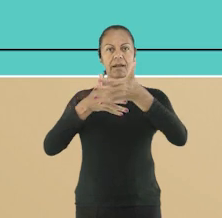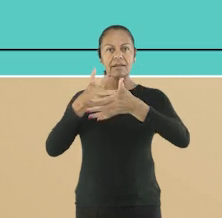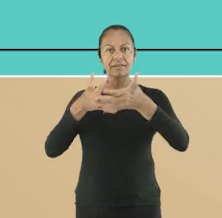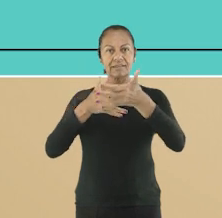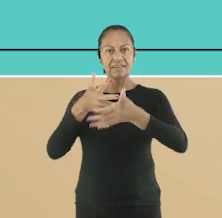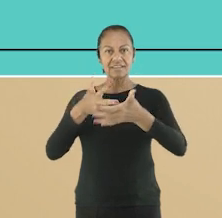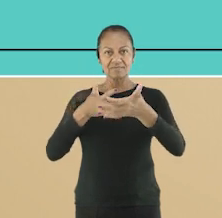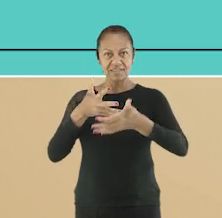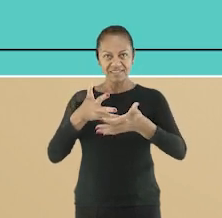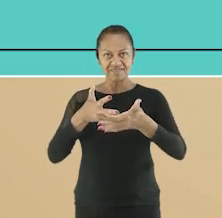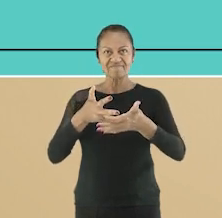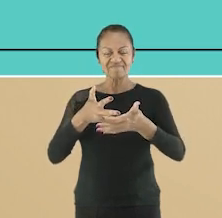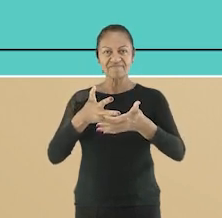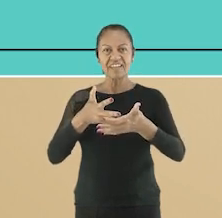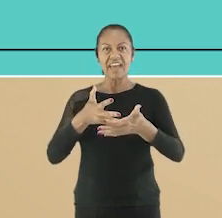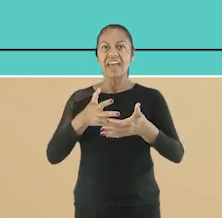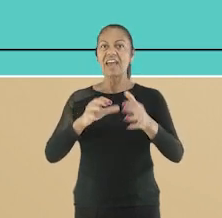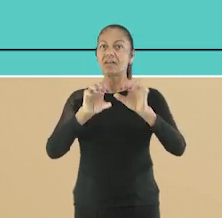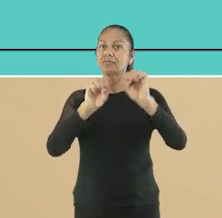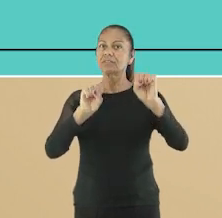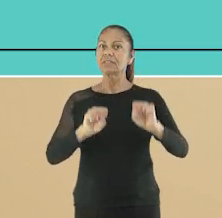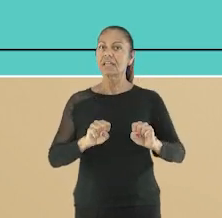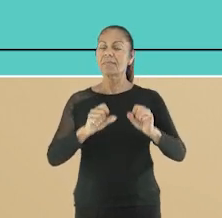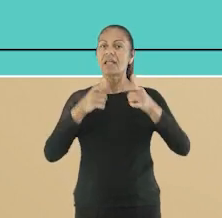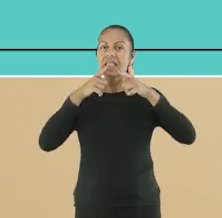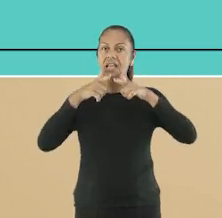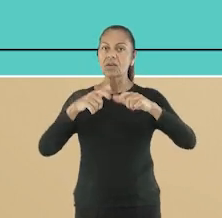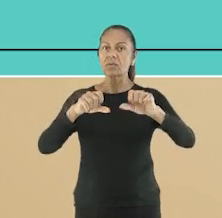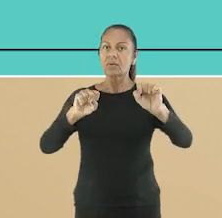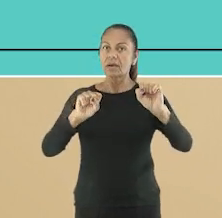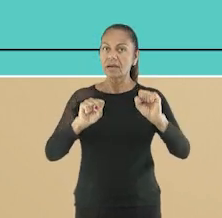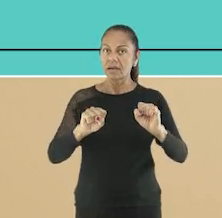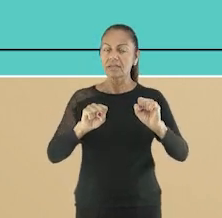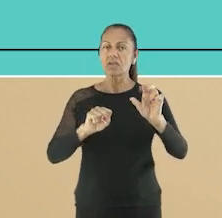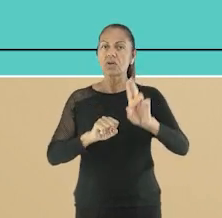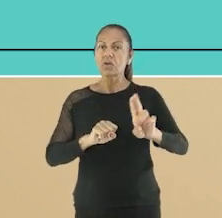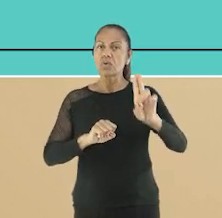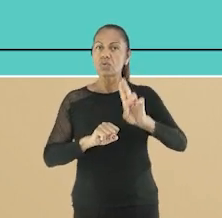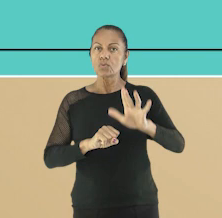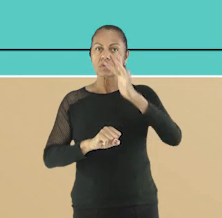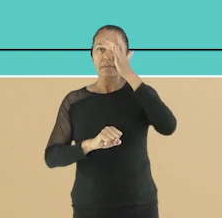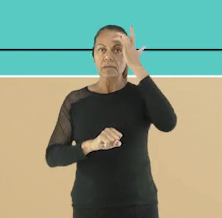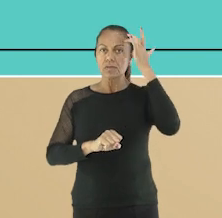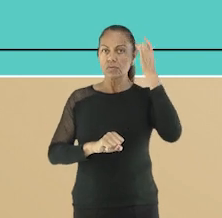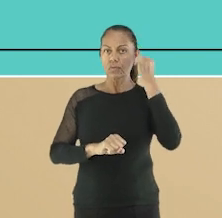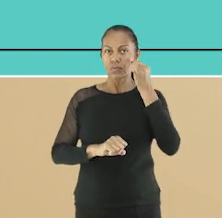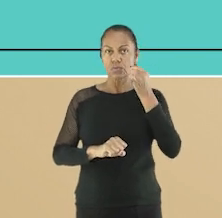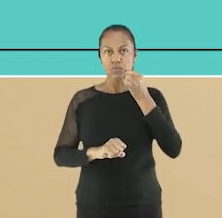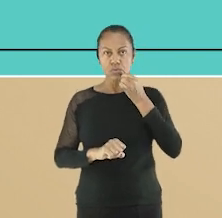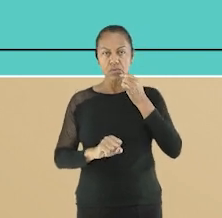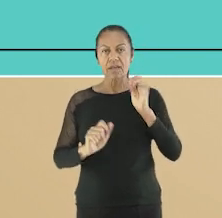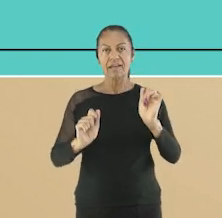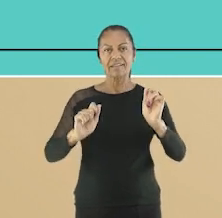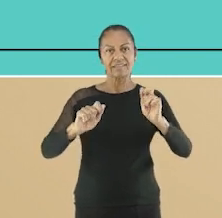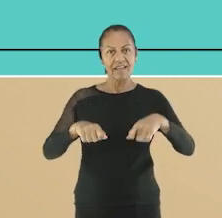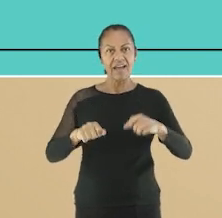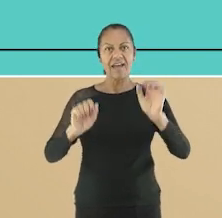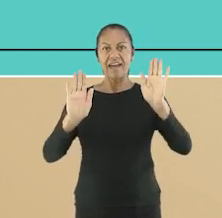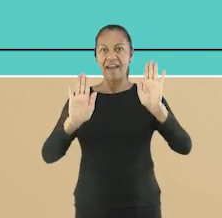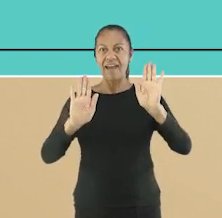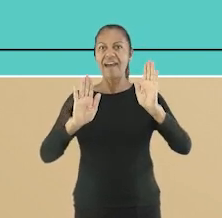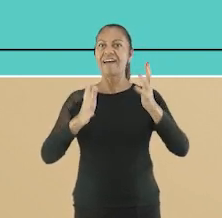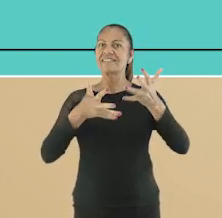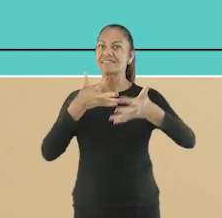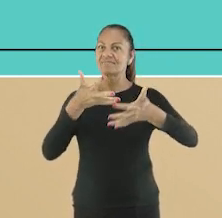de sinais, que é conhecida como Libras também, é um sistema de linguagem utilizado pelas pessoas surdas que conta com sinais feitos com